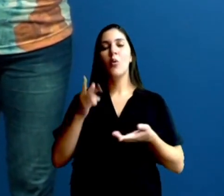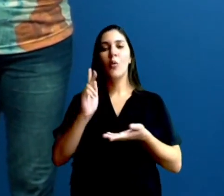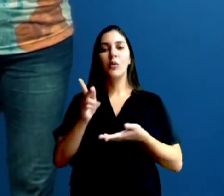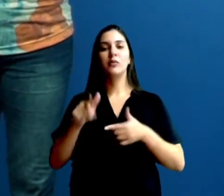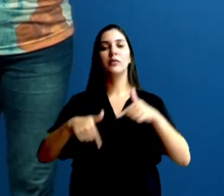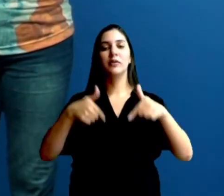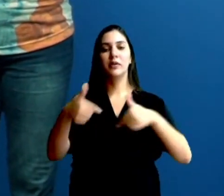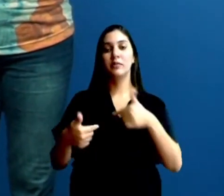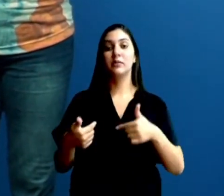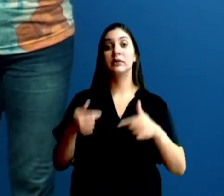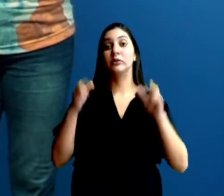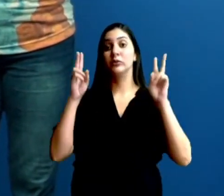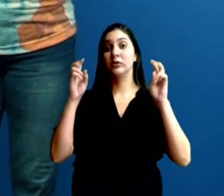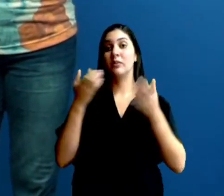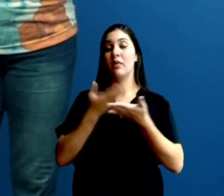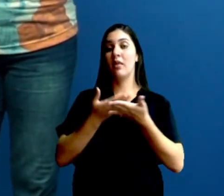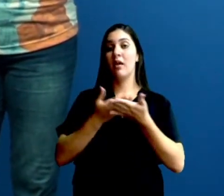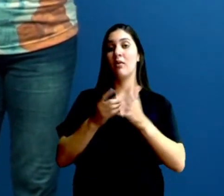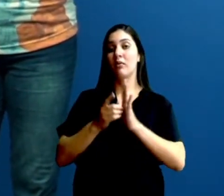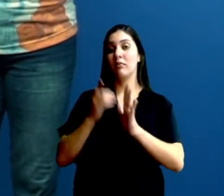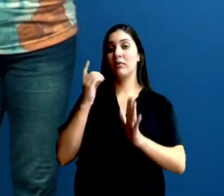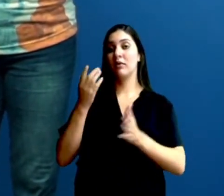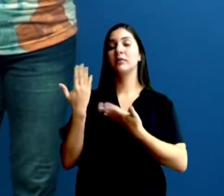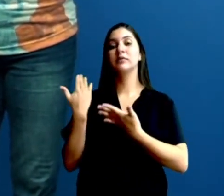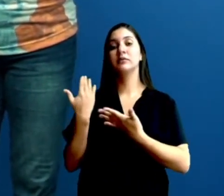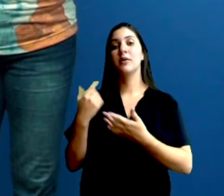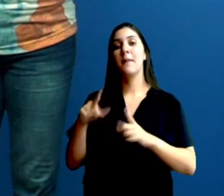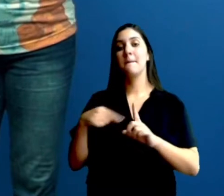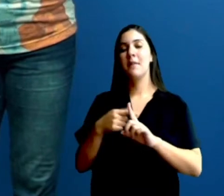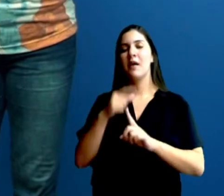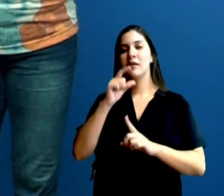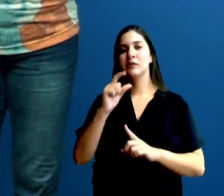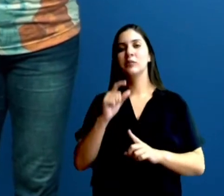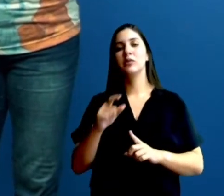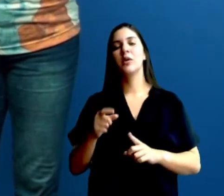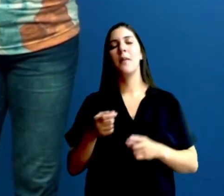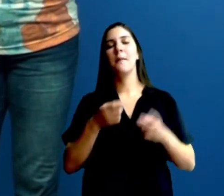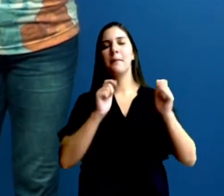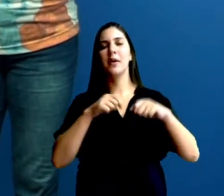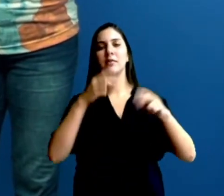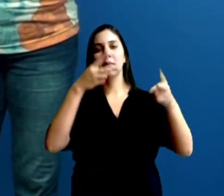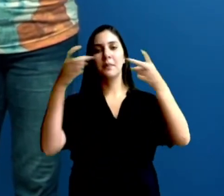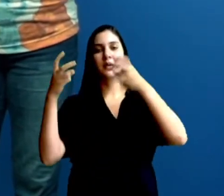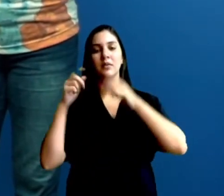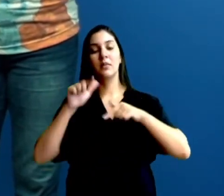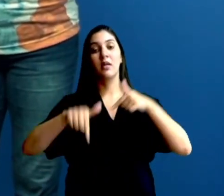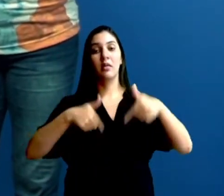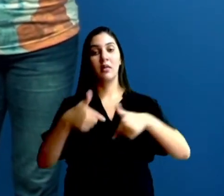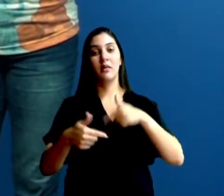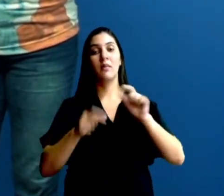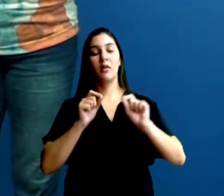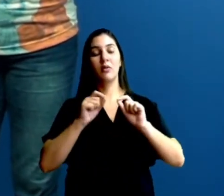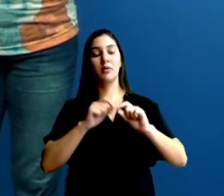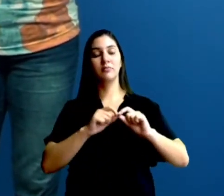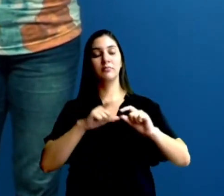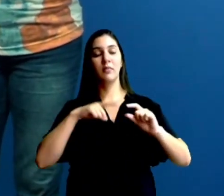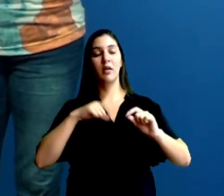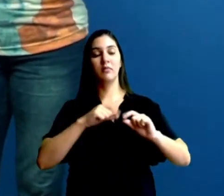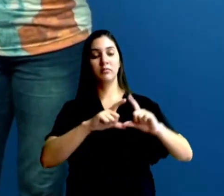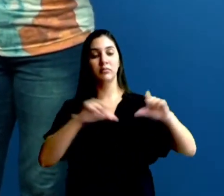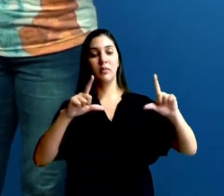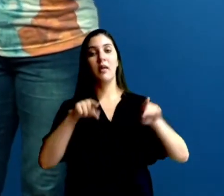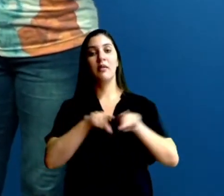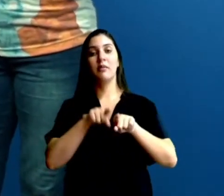tema da aula anterior, né? Trabalha mais um pouquinho para que a gente possa perceber esse trabalho aí de tabelas